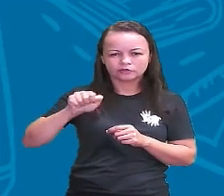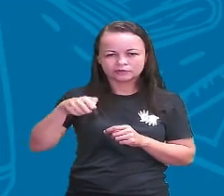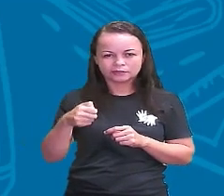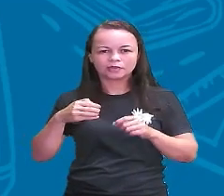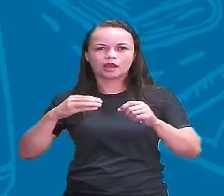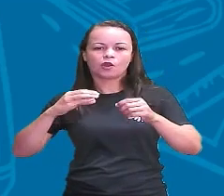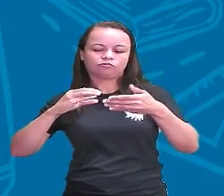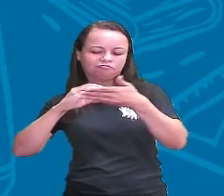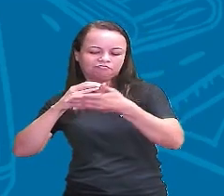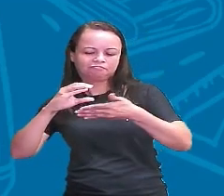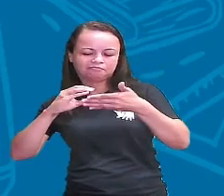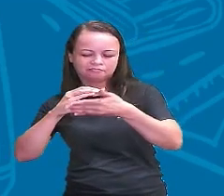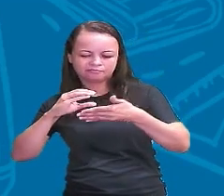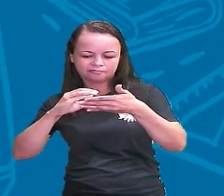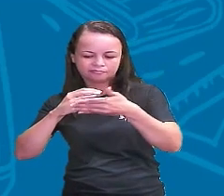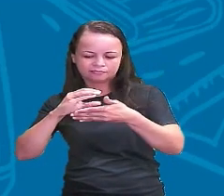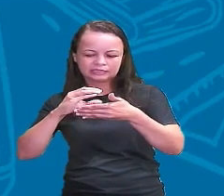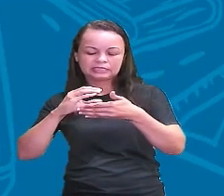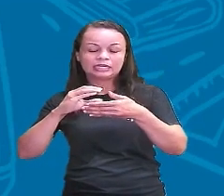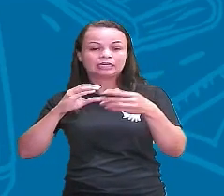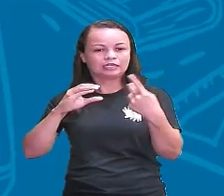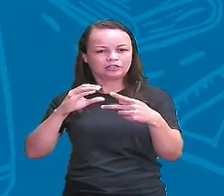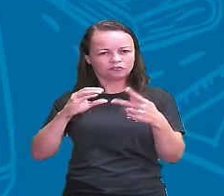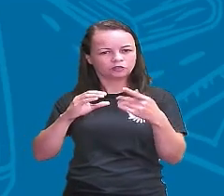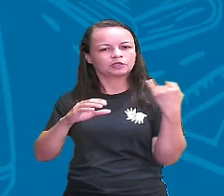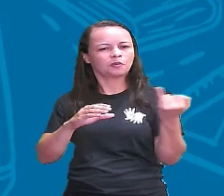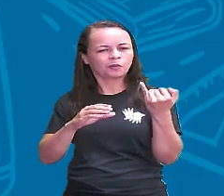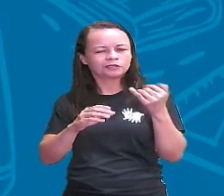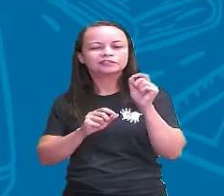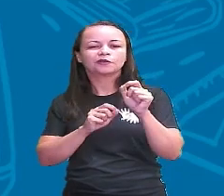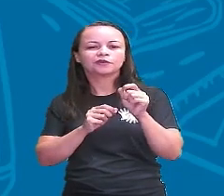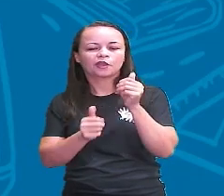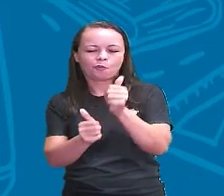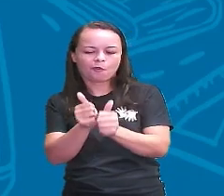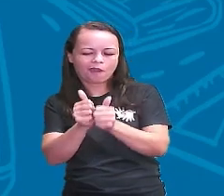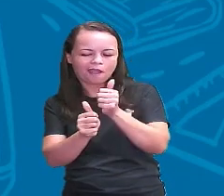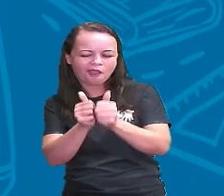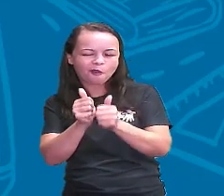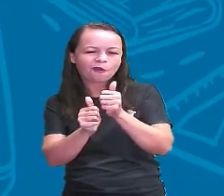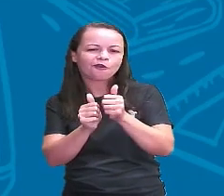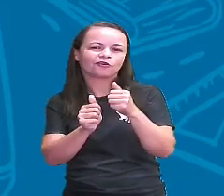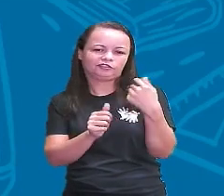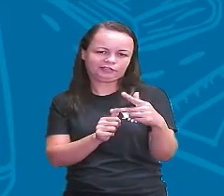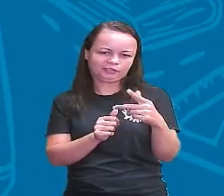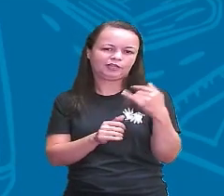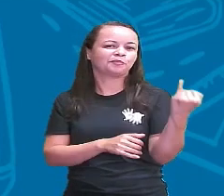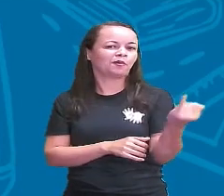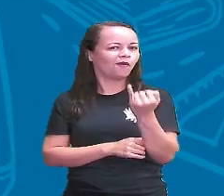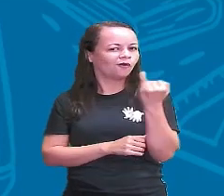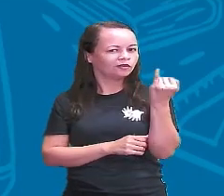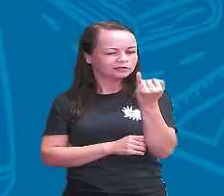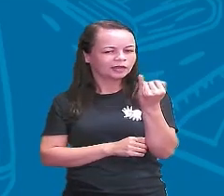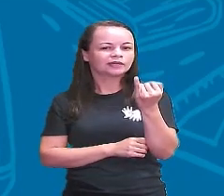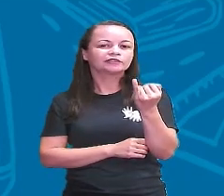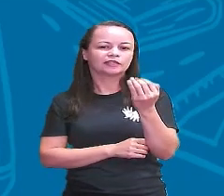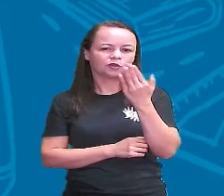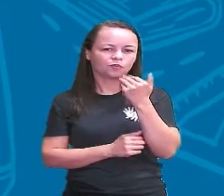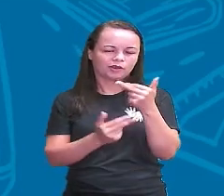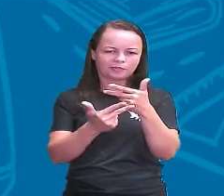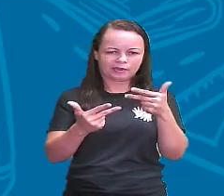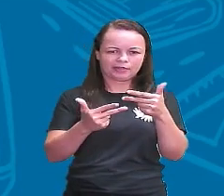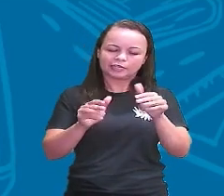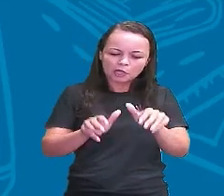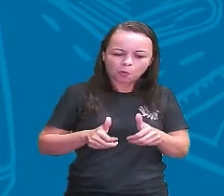arroz, que é uma fonte de carboidrato, tá certo? Então, esse seria o ideal, certo? Uma alimentação